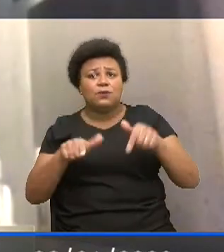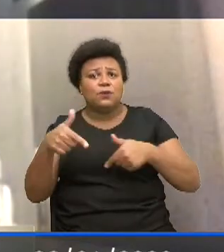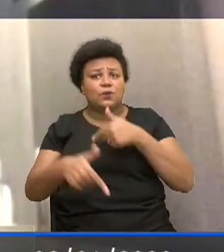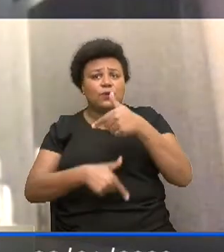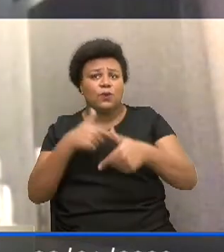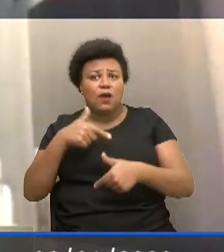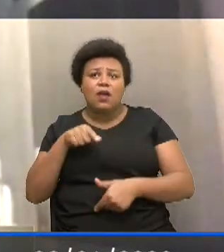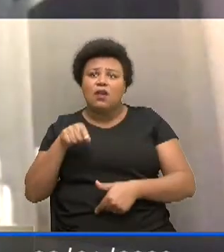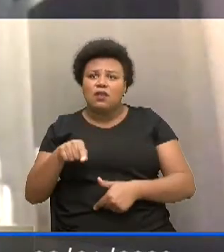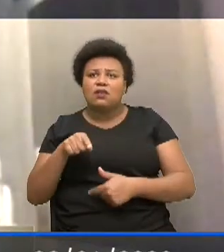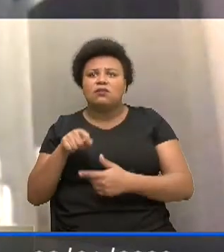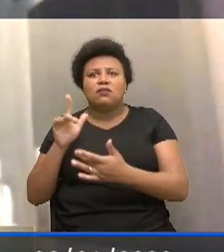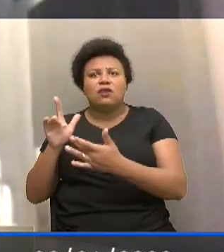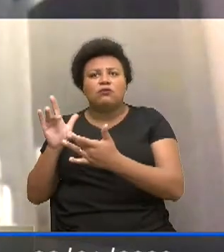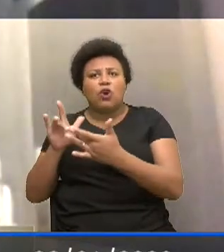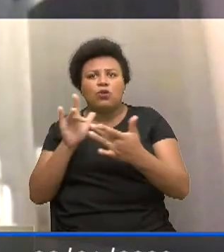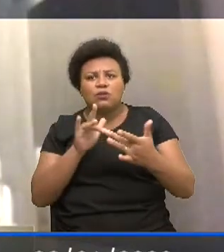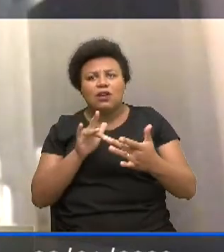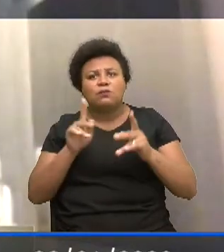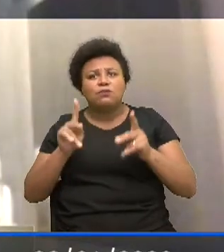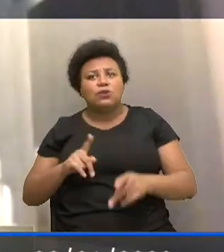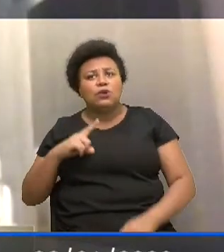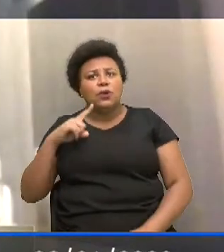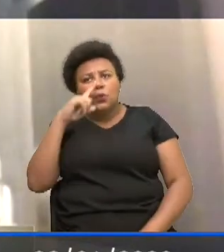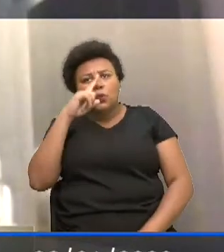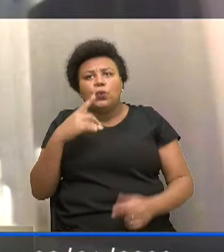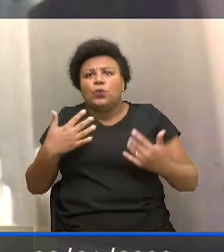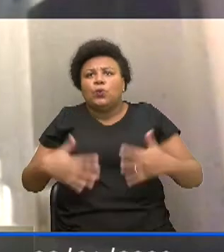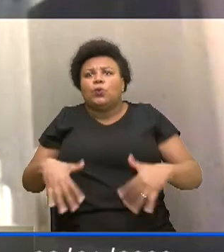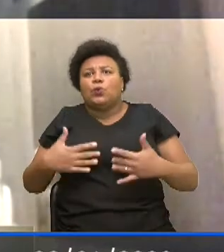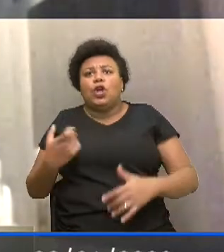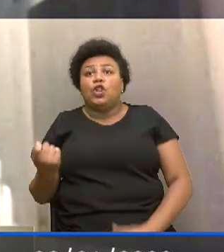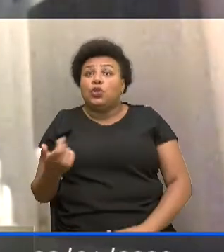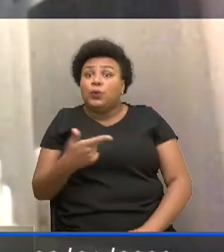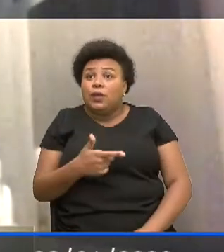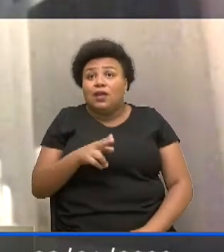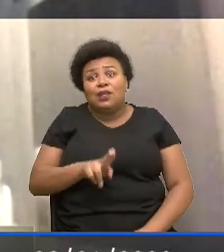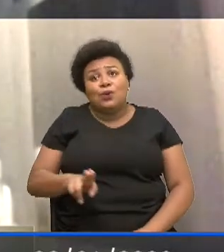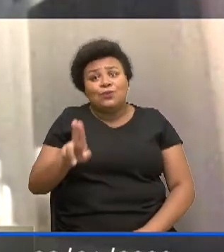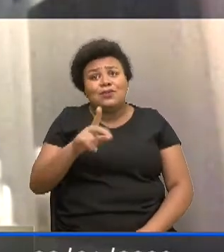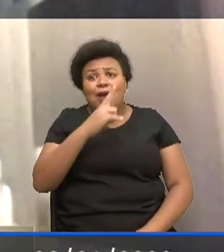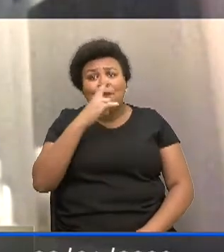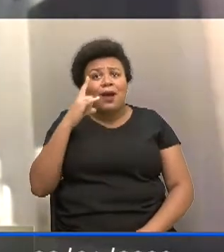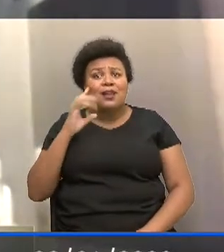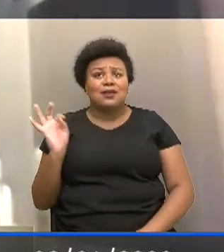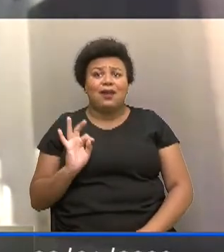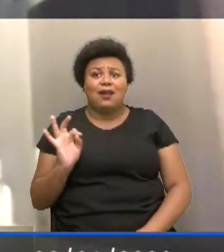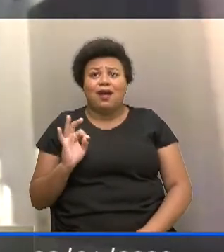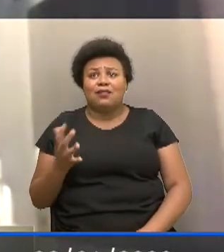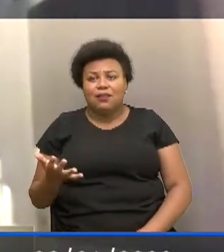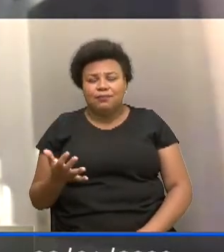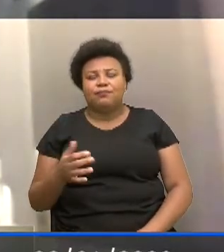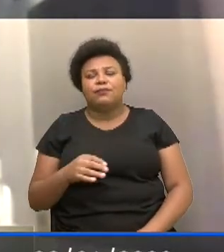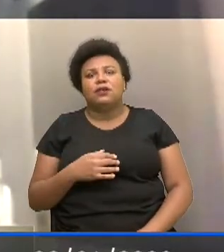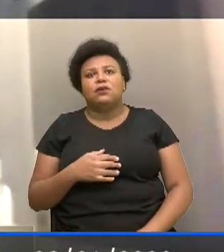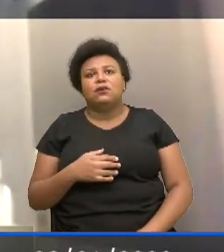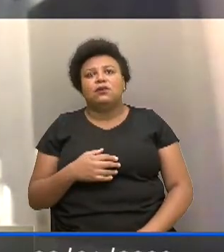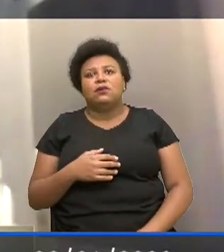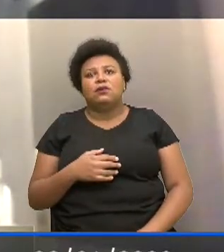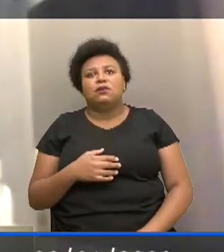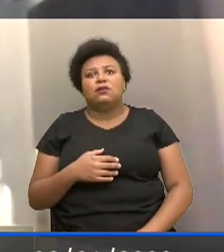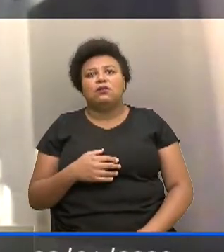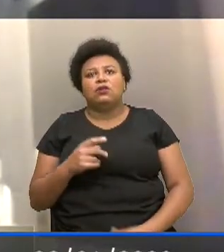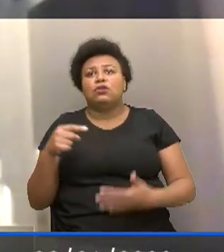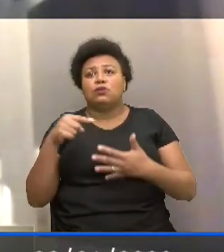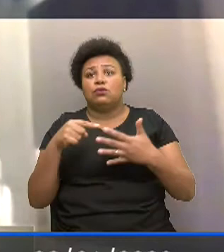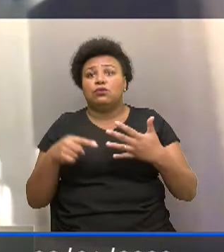e expõe essas pessoas a um risco maior do que a não utilização de máscara nenhuma, tá? No